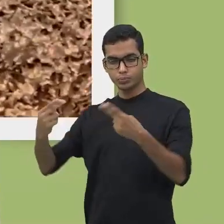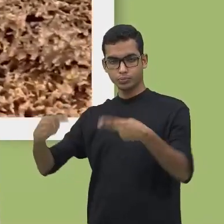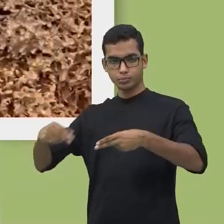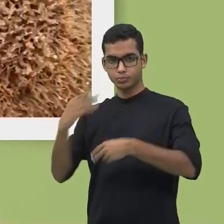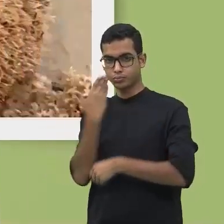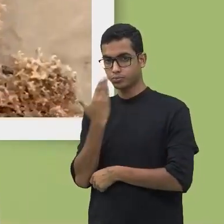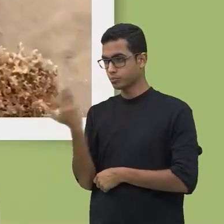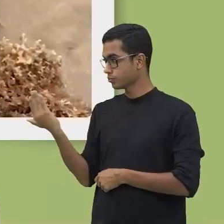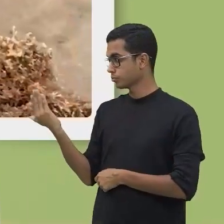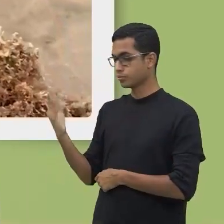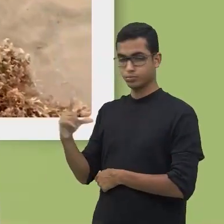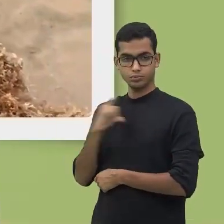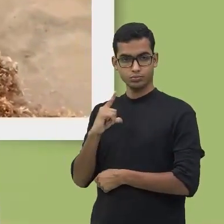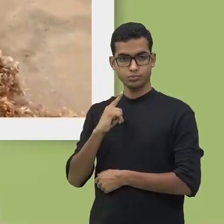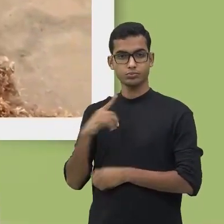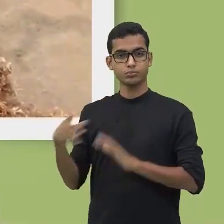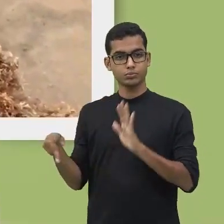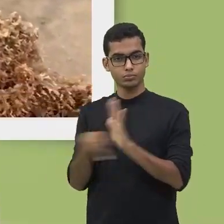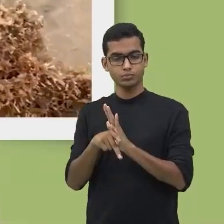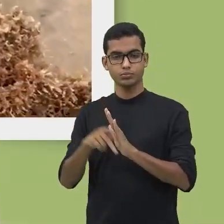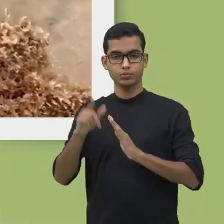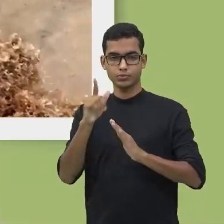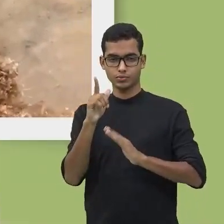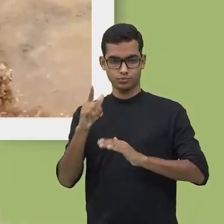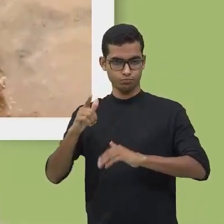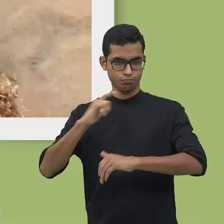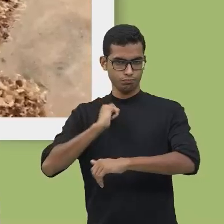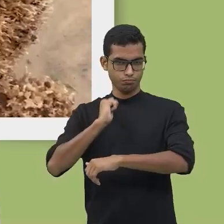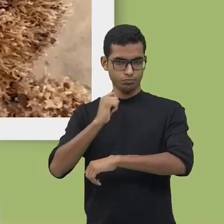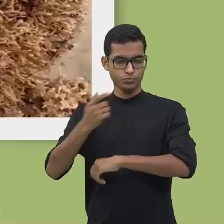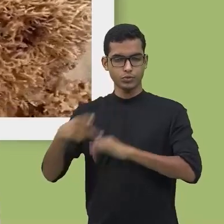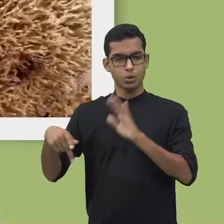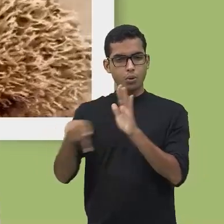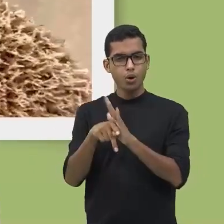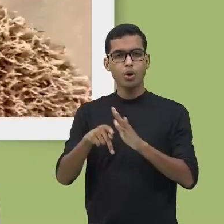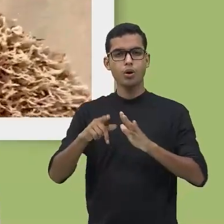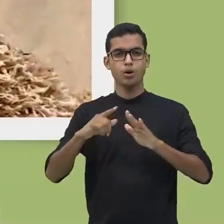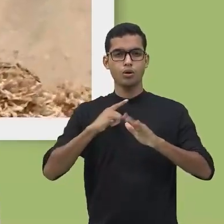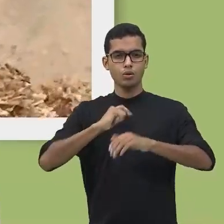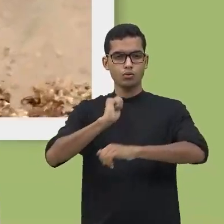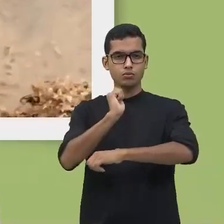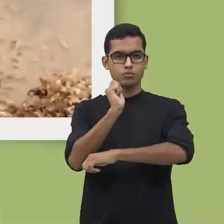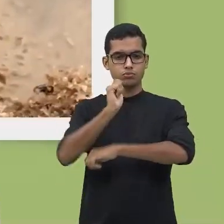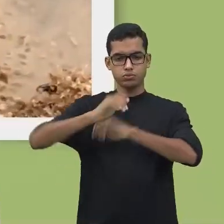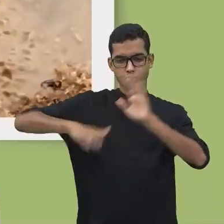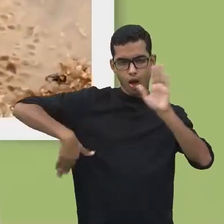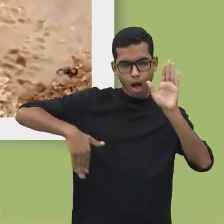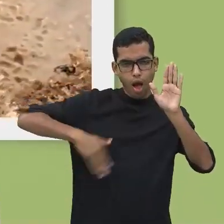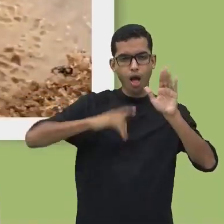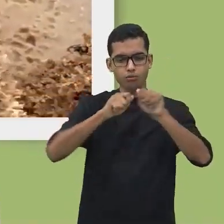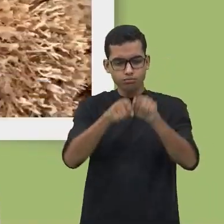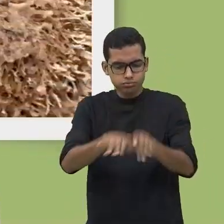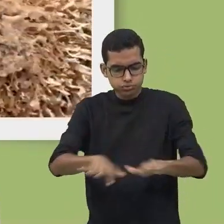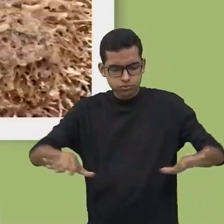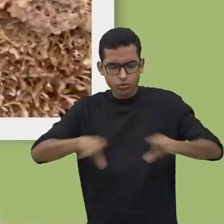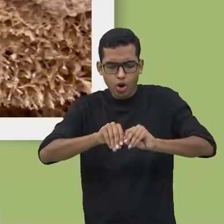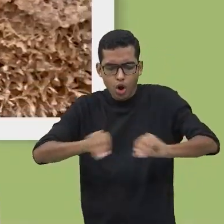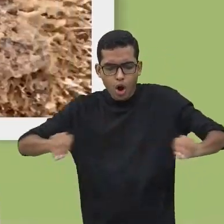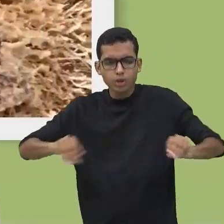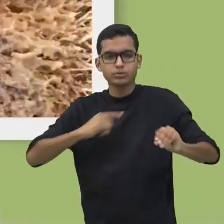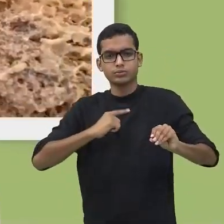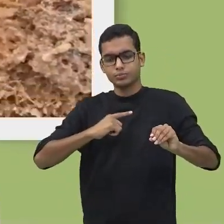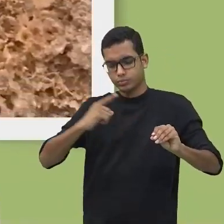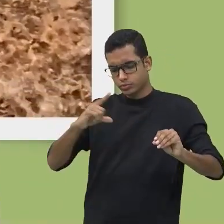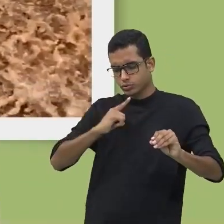umas esponjas, estava lá na beira da praia, ok? As nossas esponjas, elas já são mais durinhas,